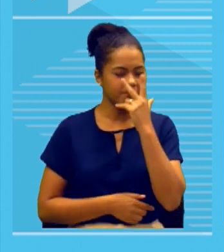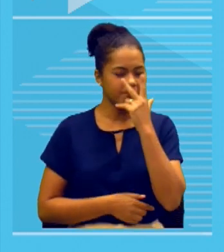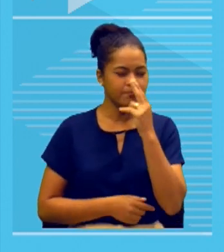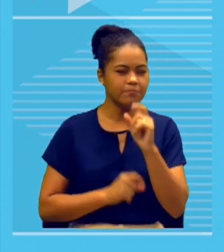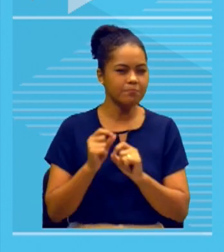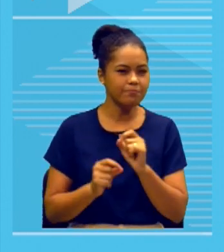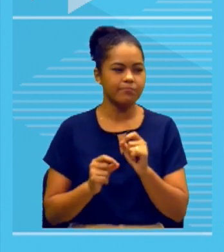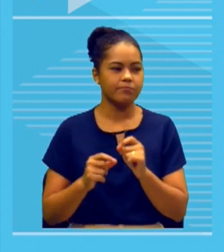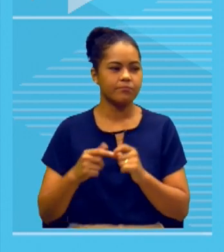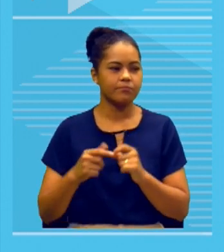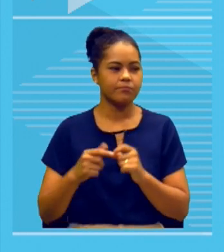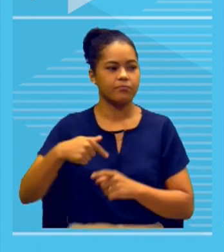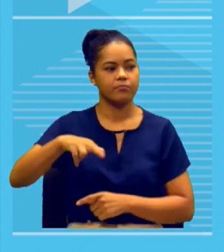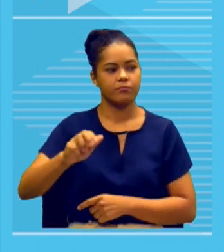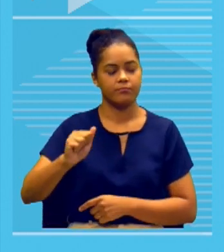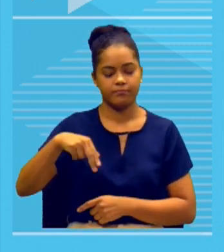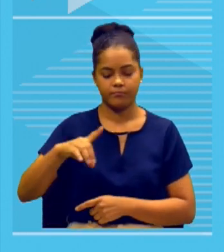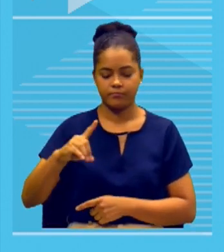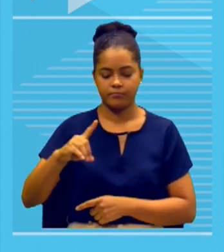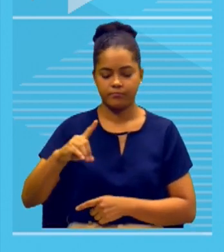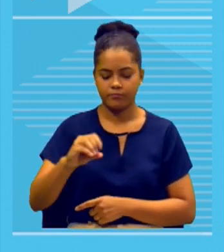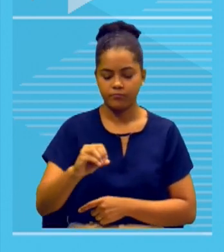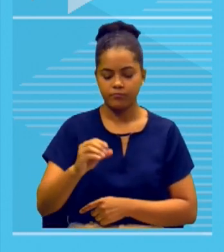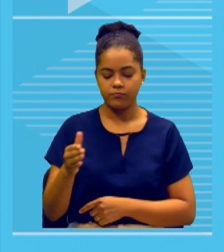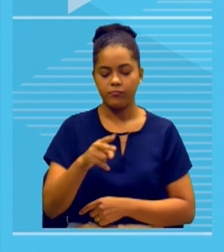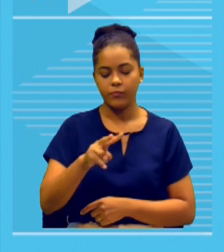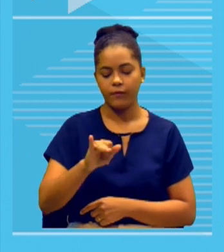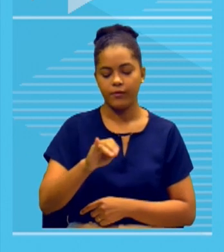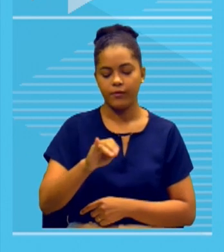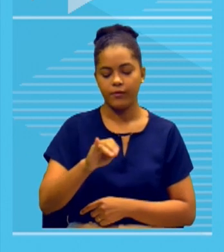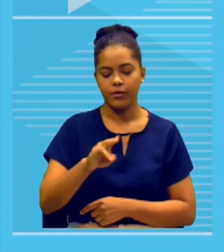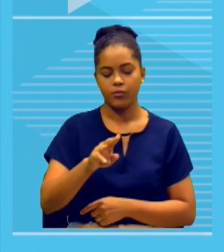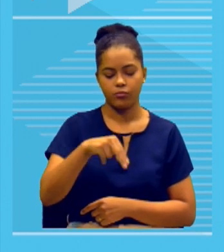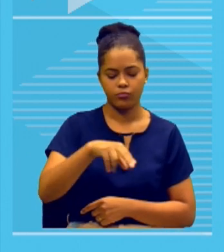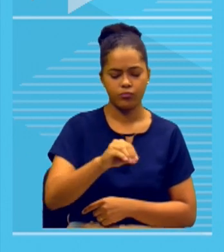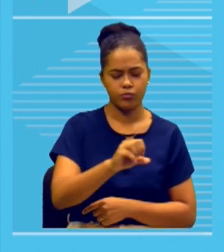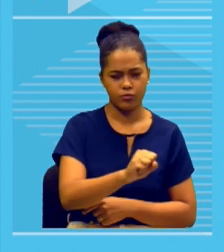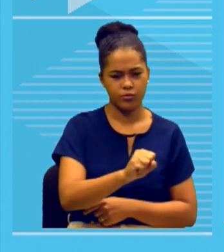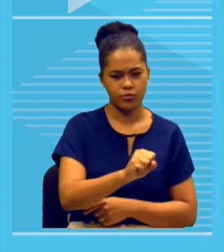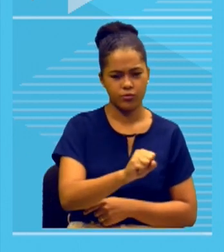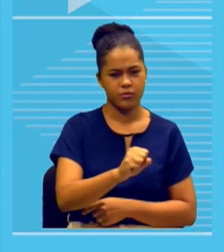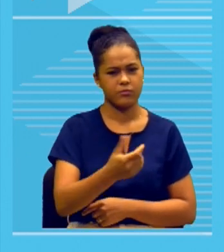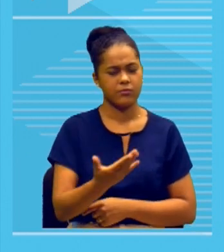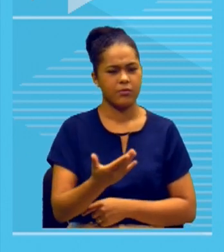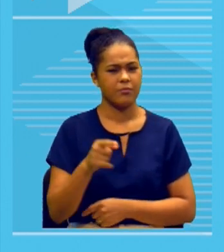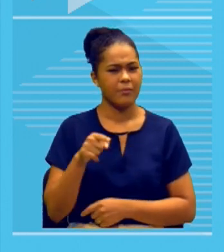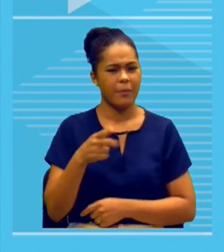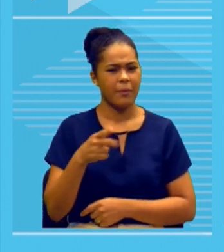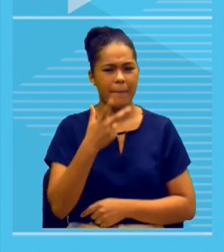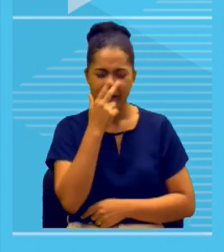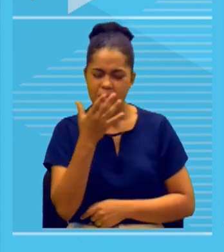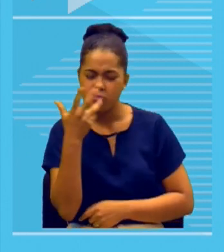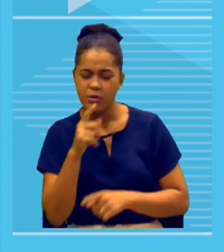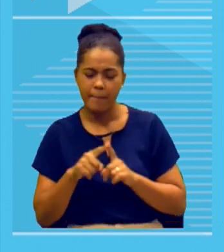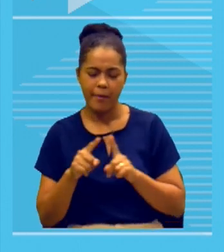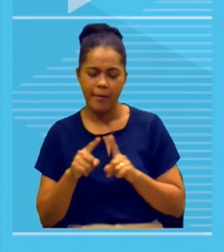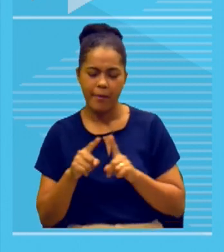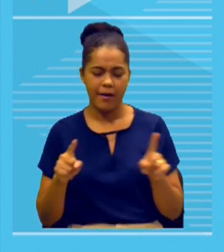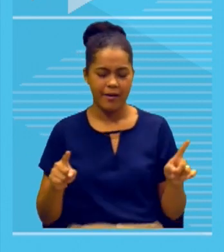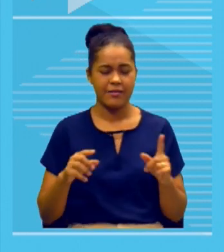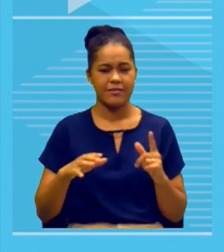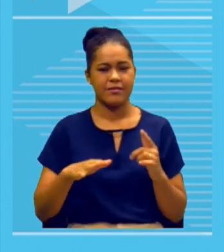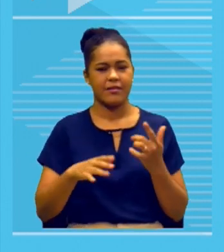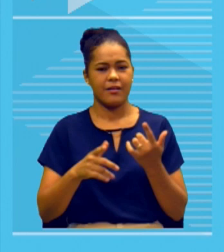nos afastou-se É parece elegante mas não é a gramática normativa não